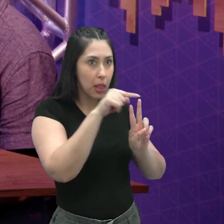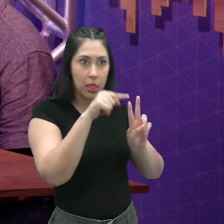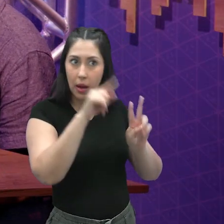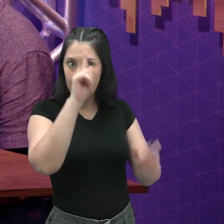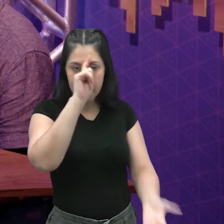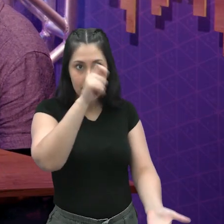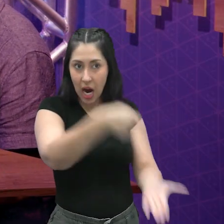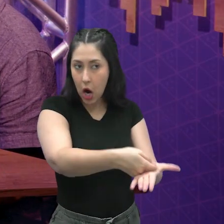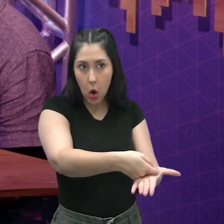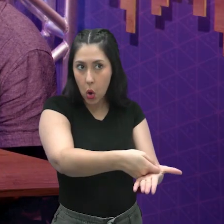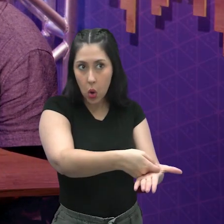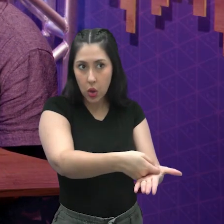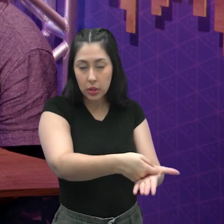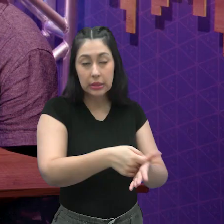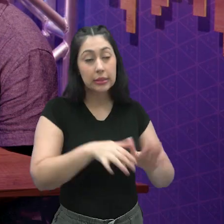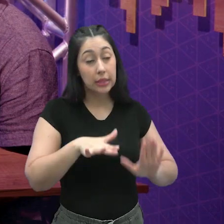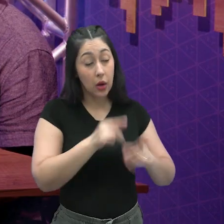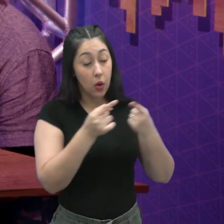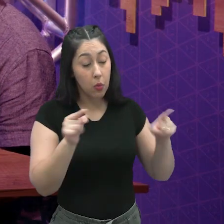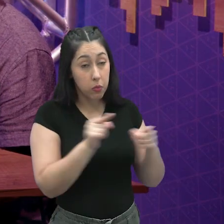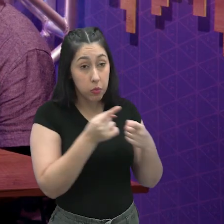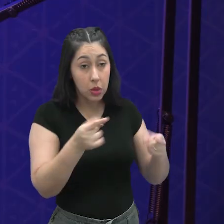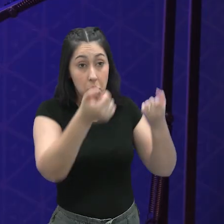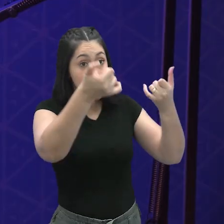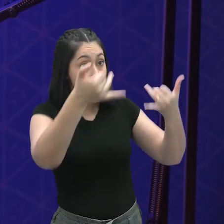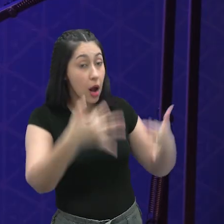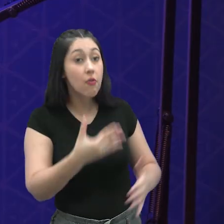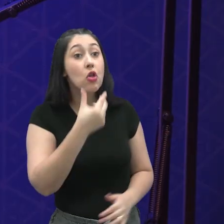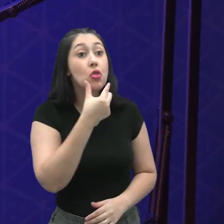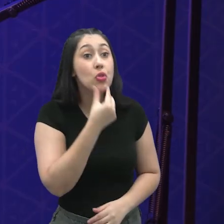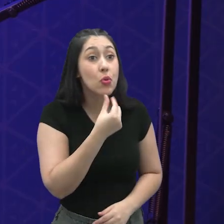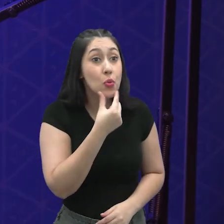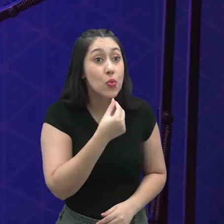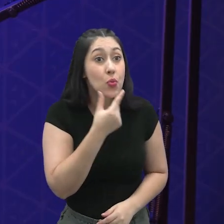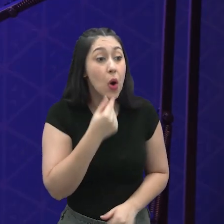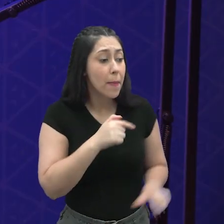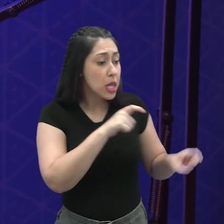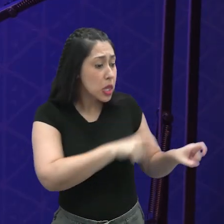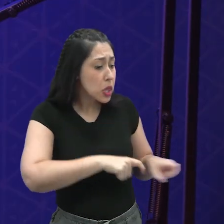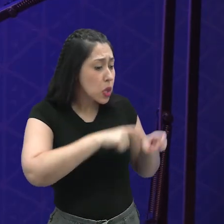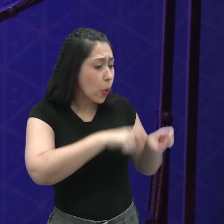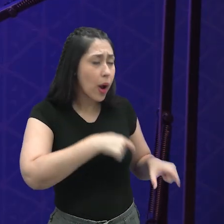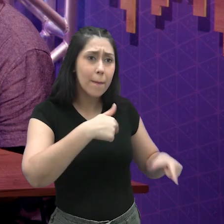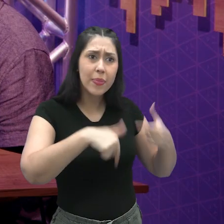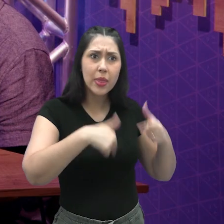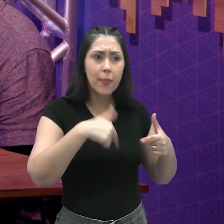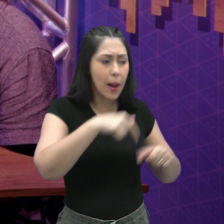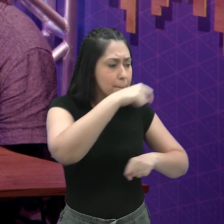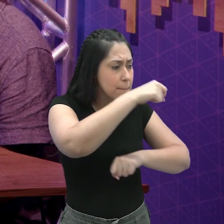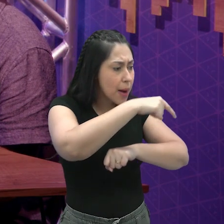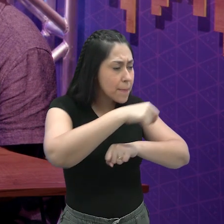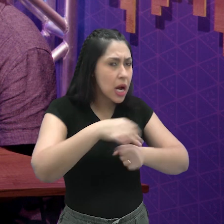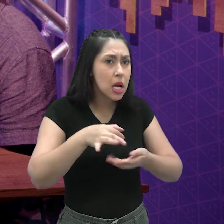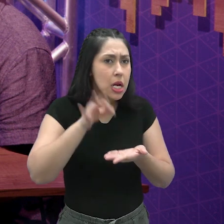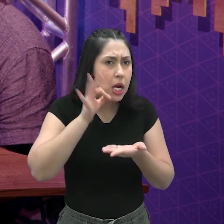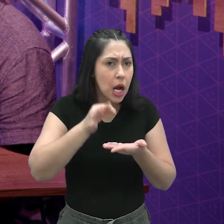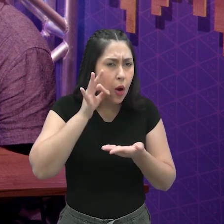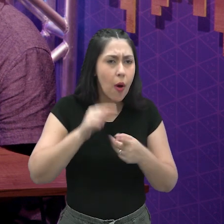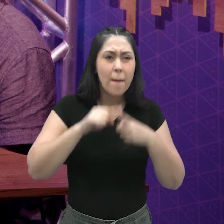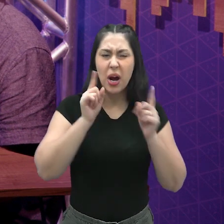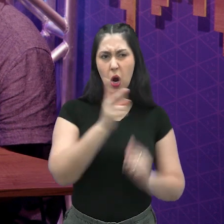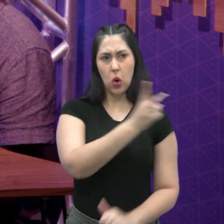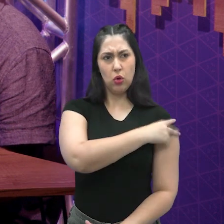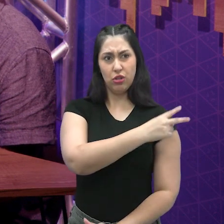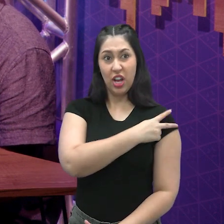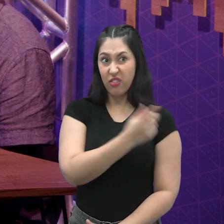próprios artistas ali, né? E essa música, ela falava sobre um homem do campo que trabalhava em um café e o patrão, ao invés